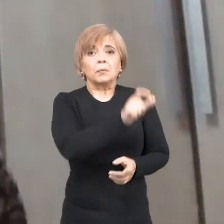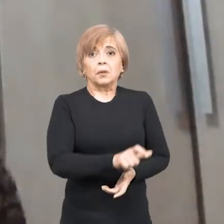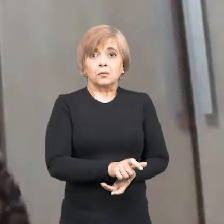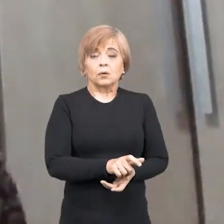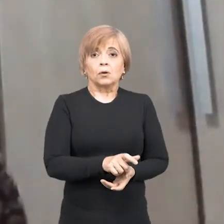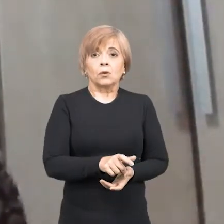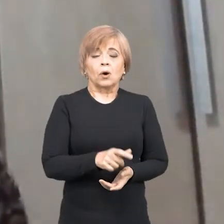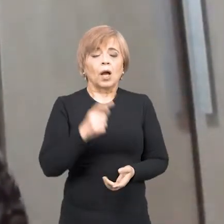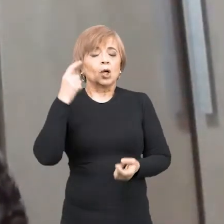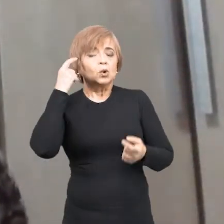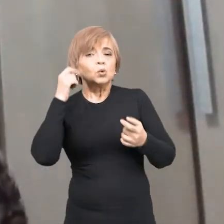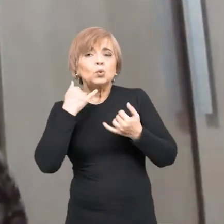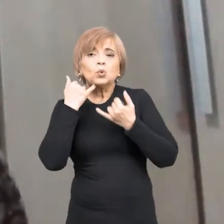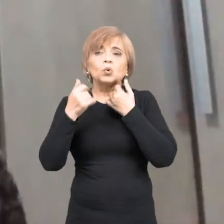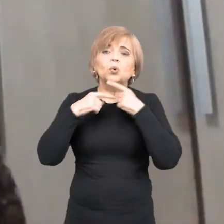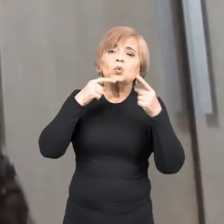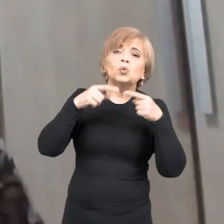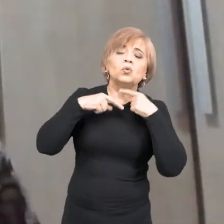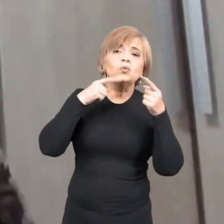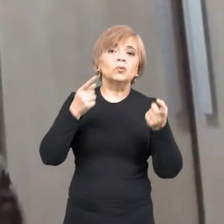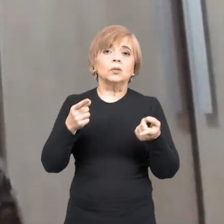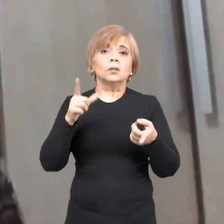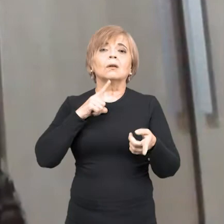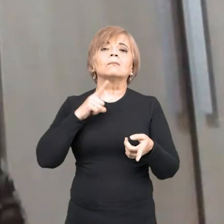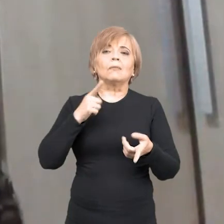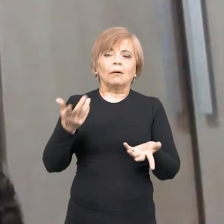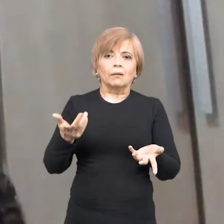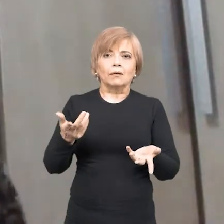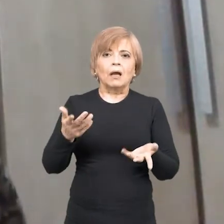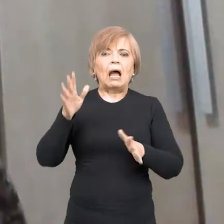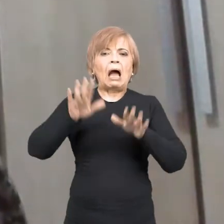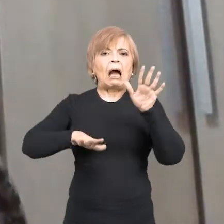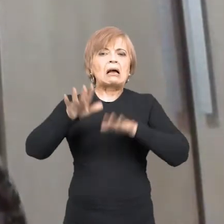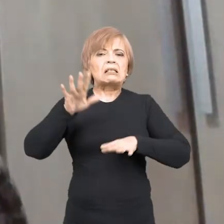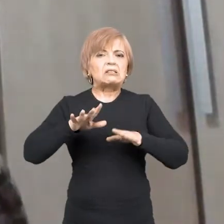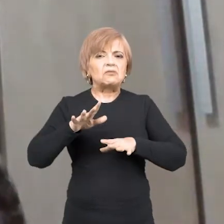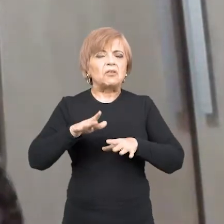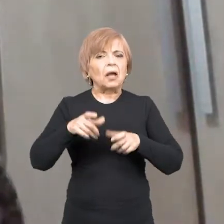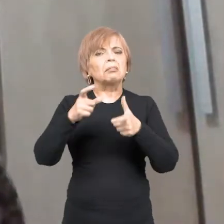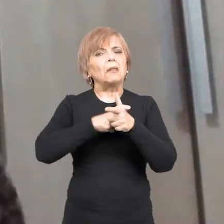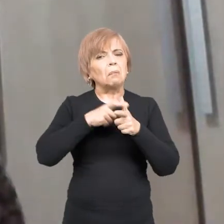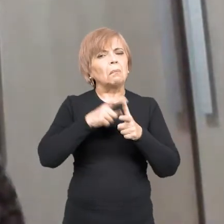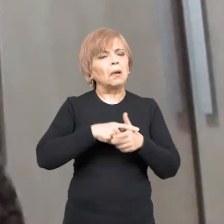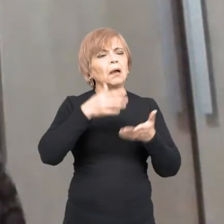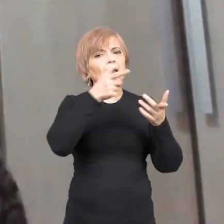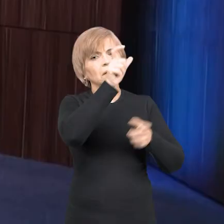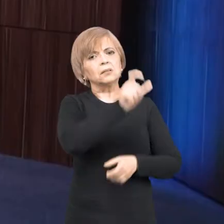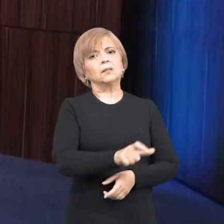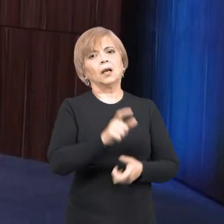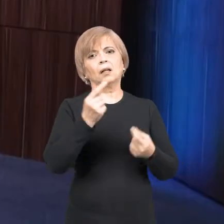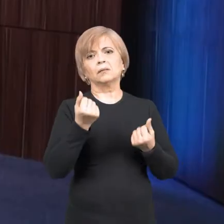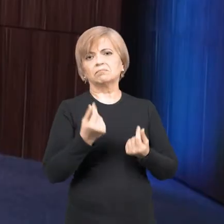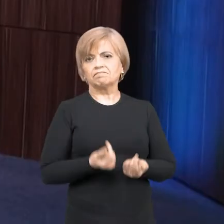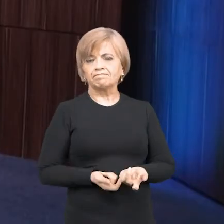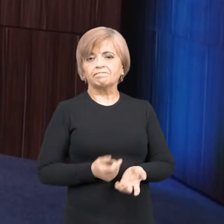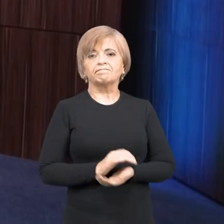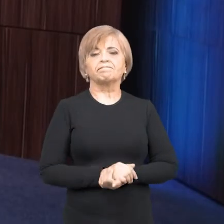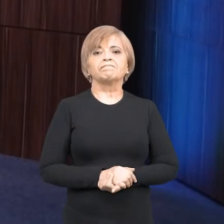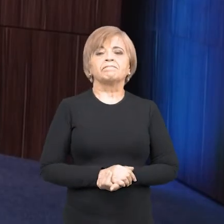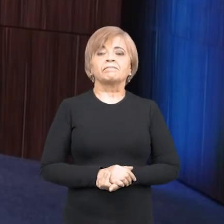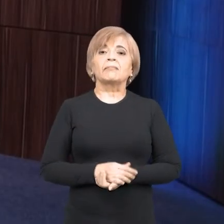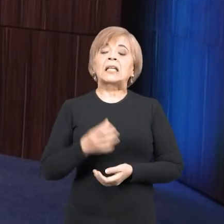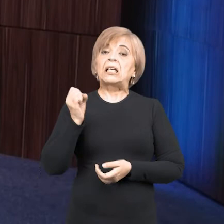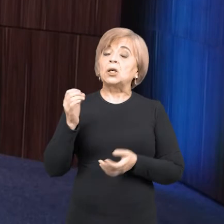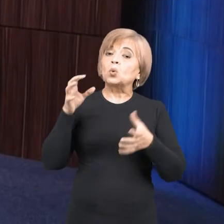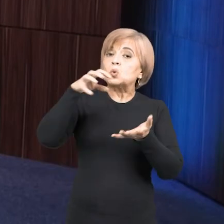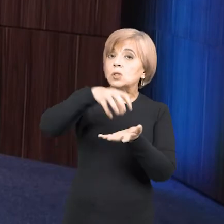agressor, são várias dúvidas que surgem, muitas vezes tem também aquela dependência econômica daquele agressor. Então, os centros especializados